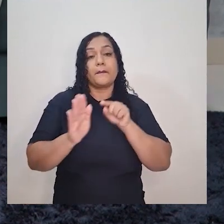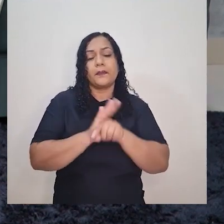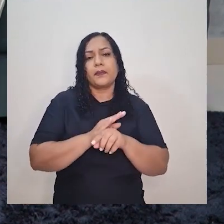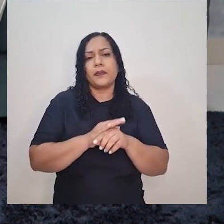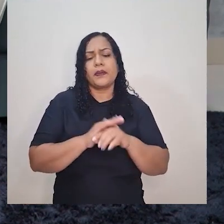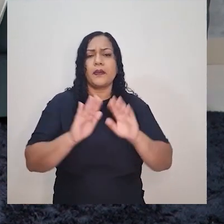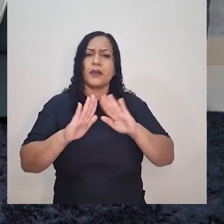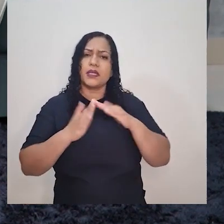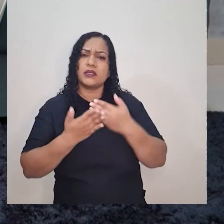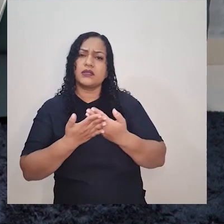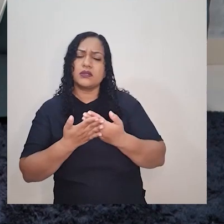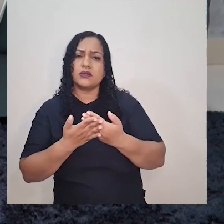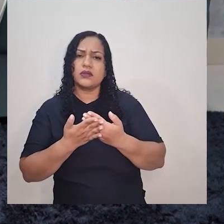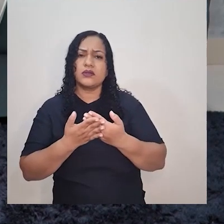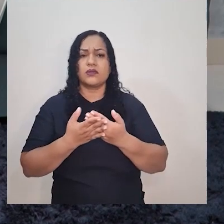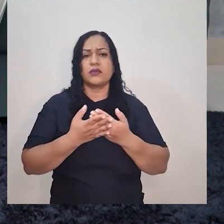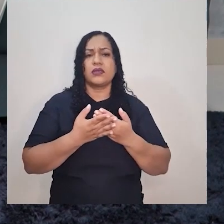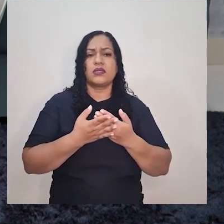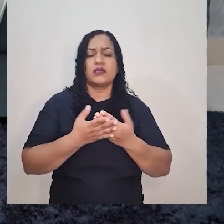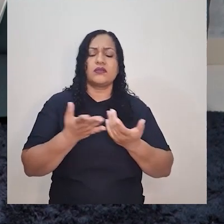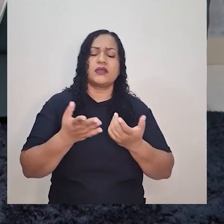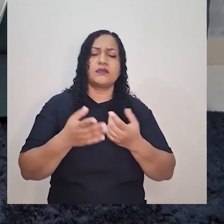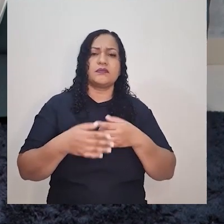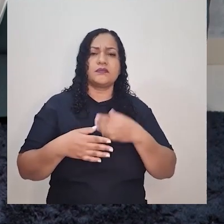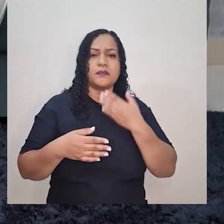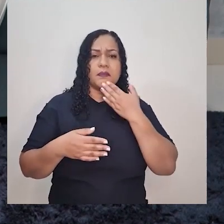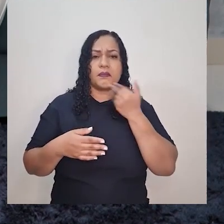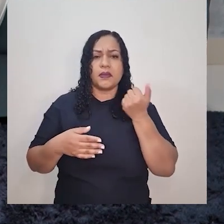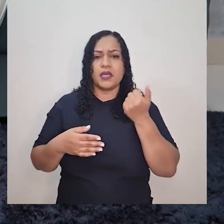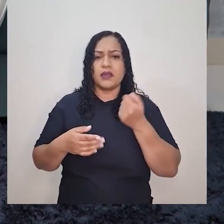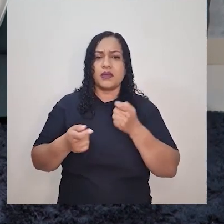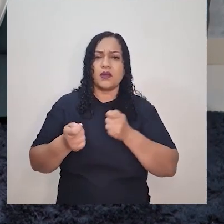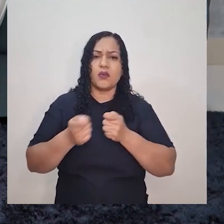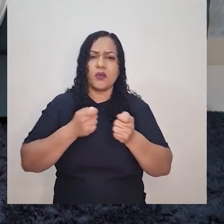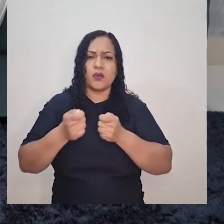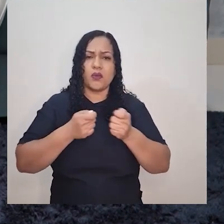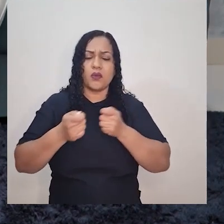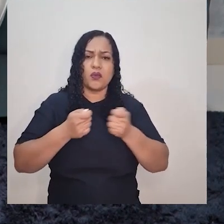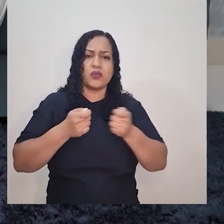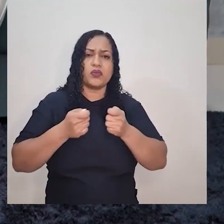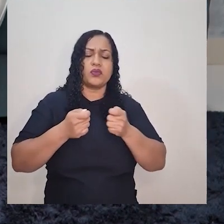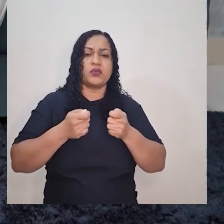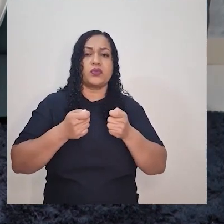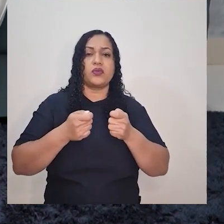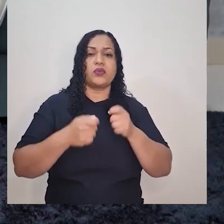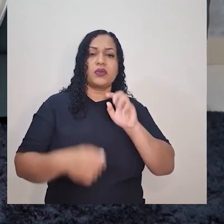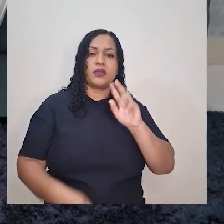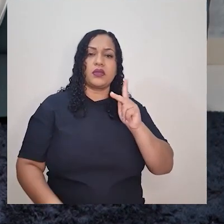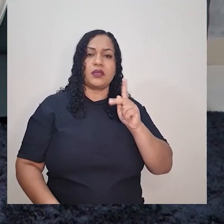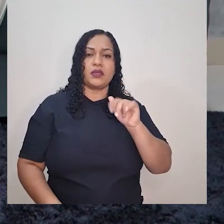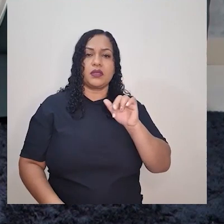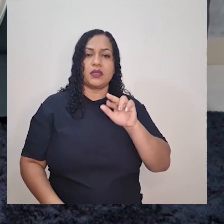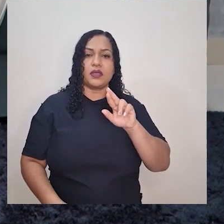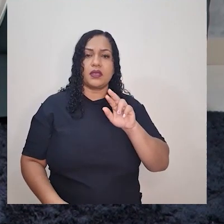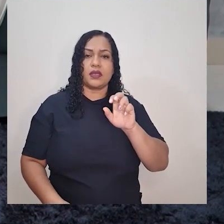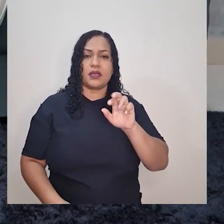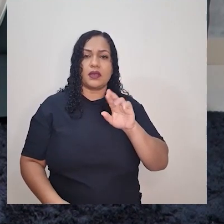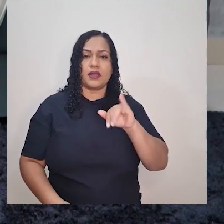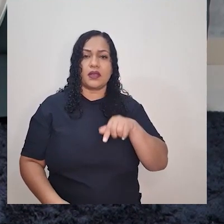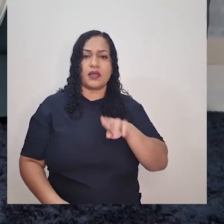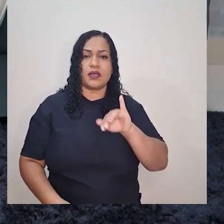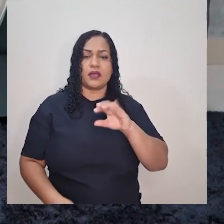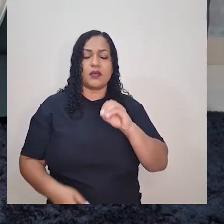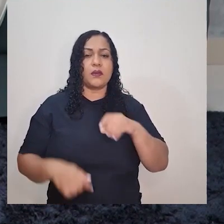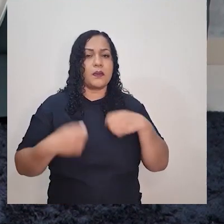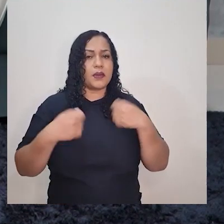divisão do trabalho, da sua fragmentação, do controle hierárquico, precisa criar condições para gerar outra